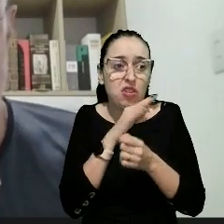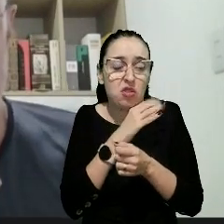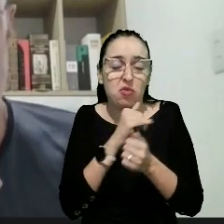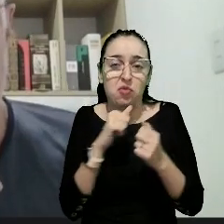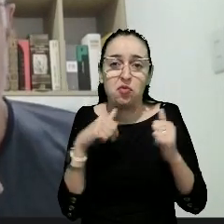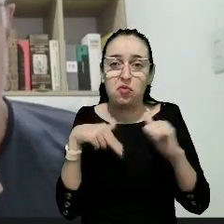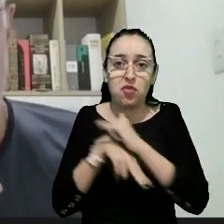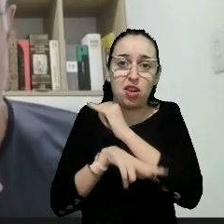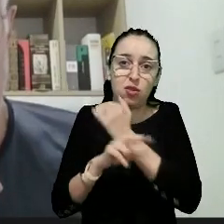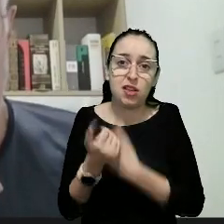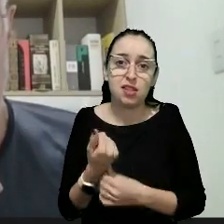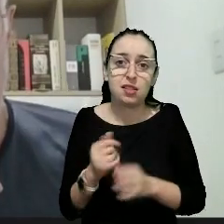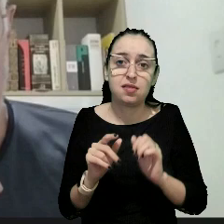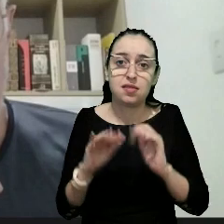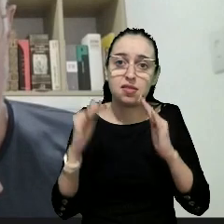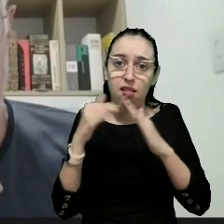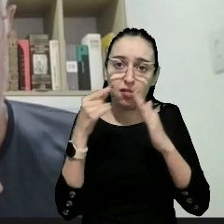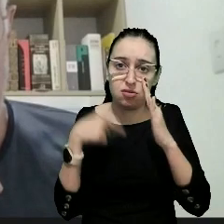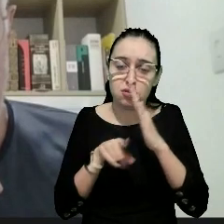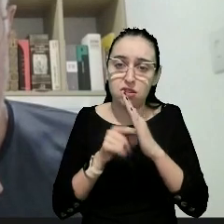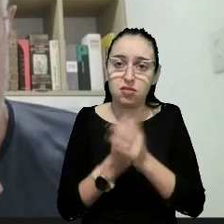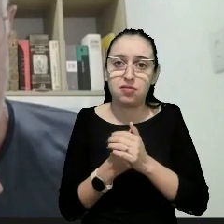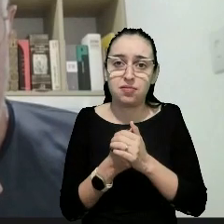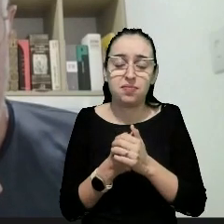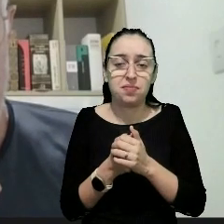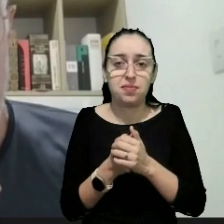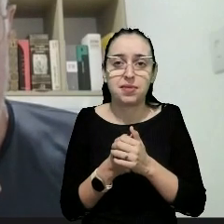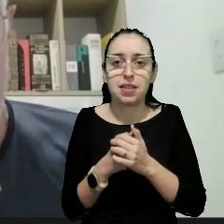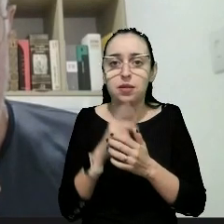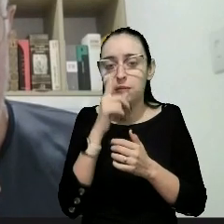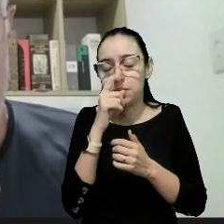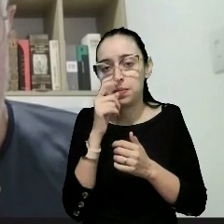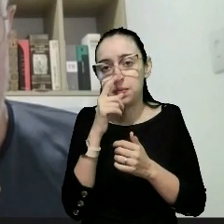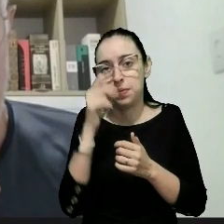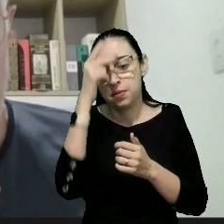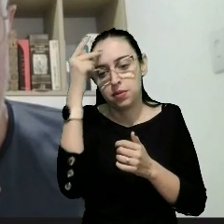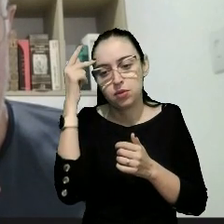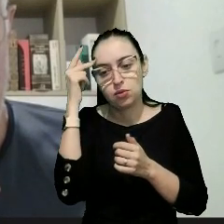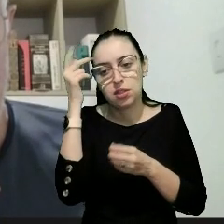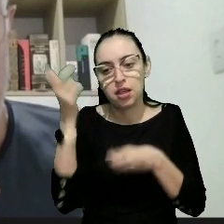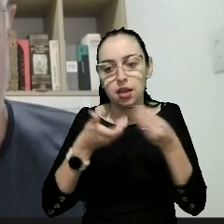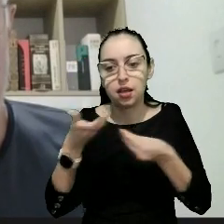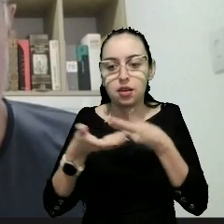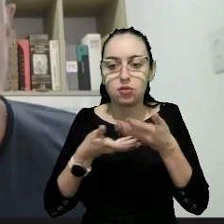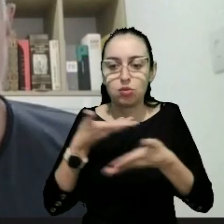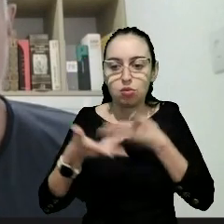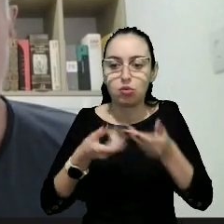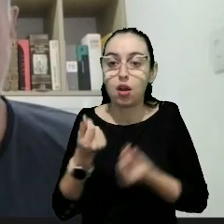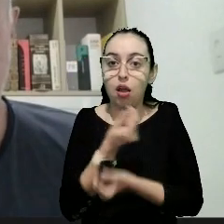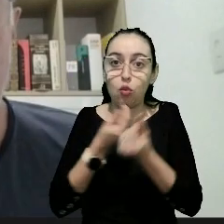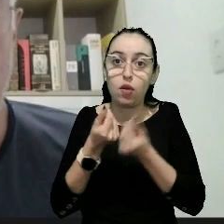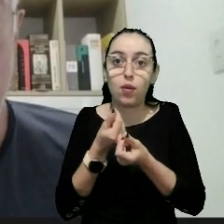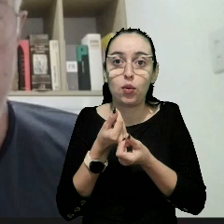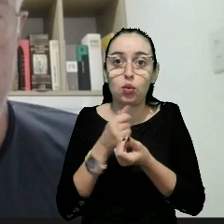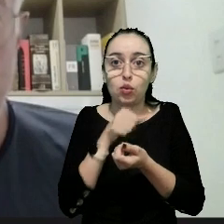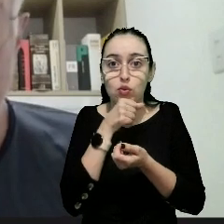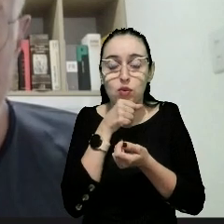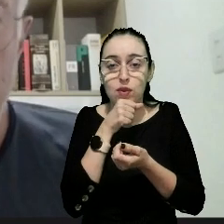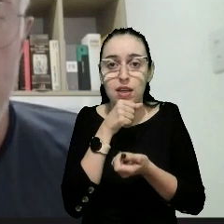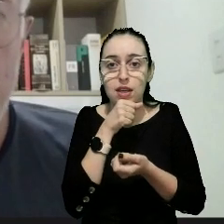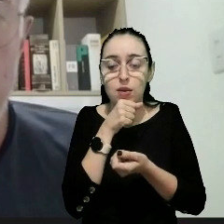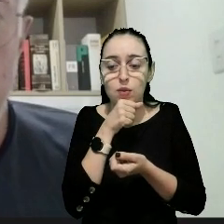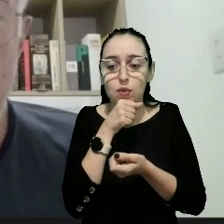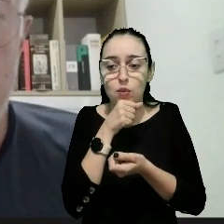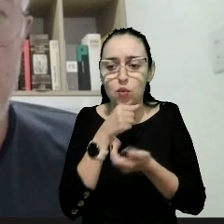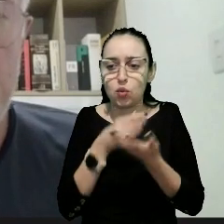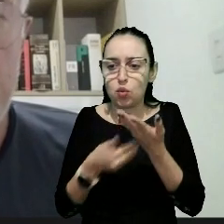até violências, né? Dentro das nossas casas, e abusos, pessoas querendo controlar o dinheiro dos